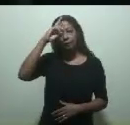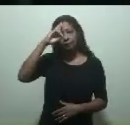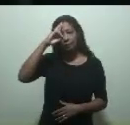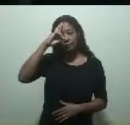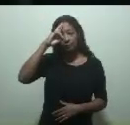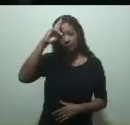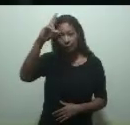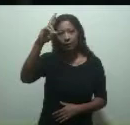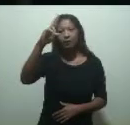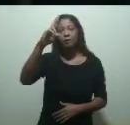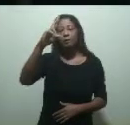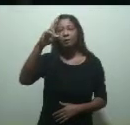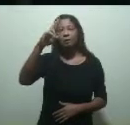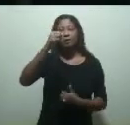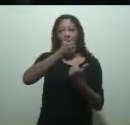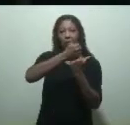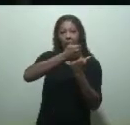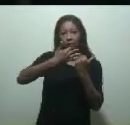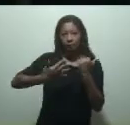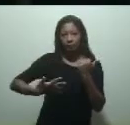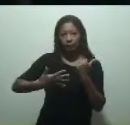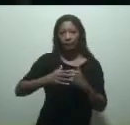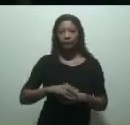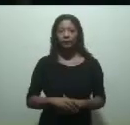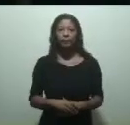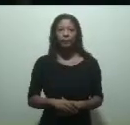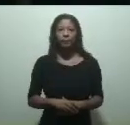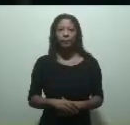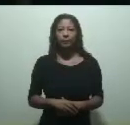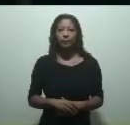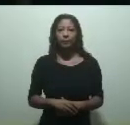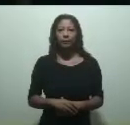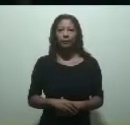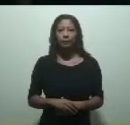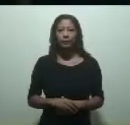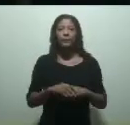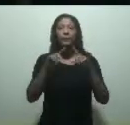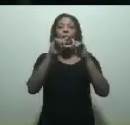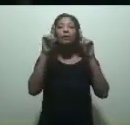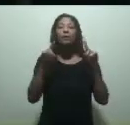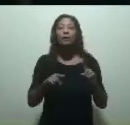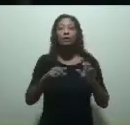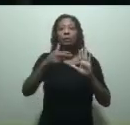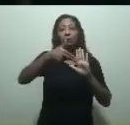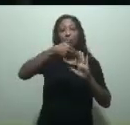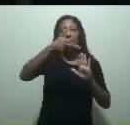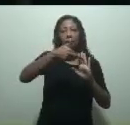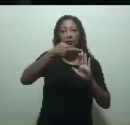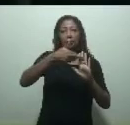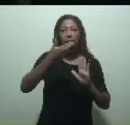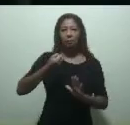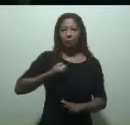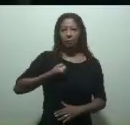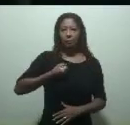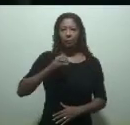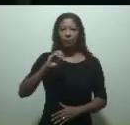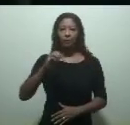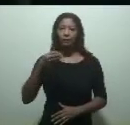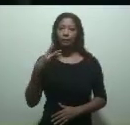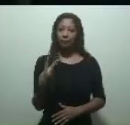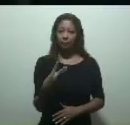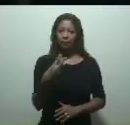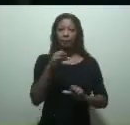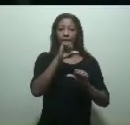Legislativo Municipal, Mesa Diretora. Projeto de Resolução número 03-2020 altera